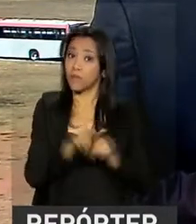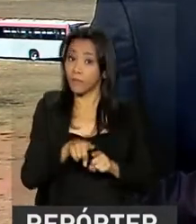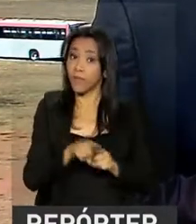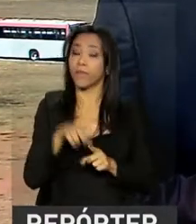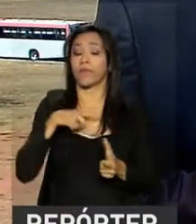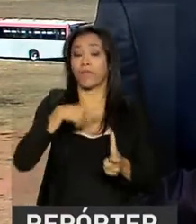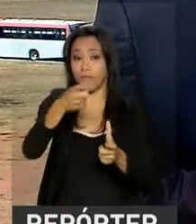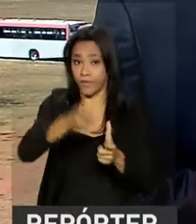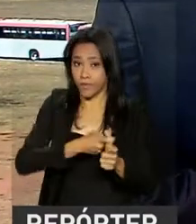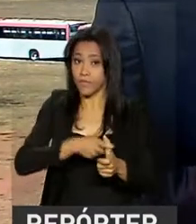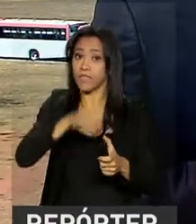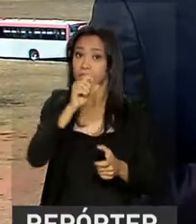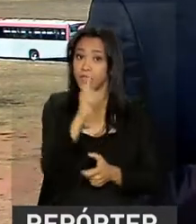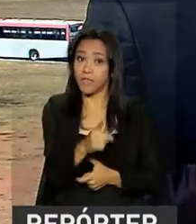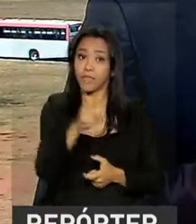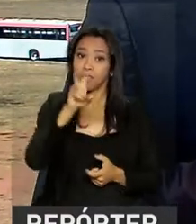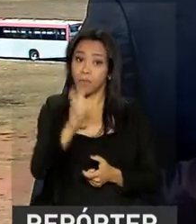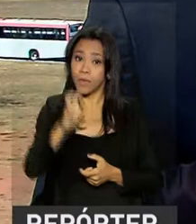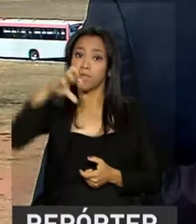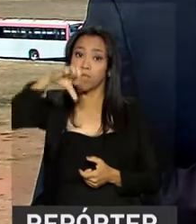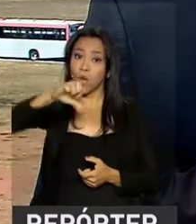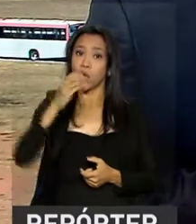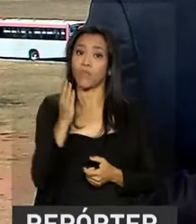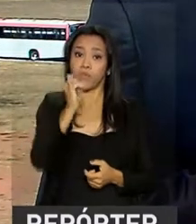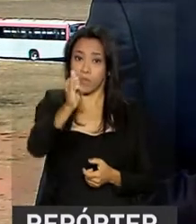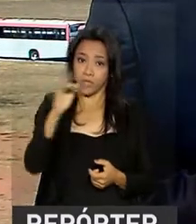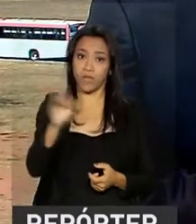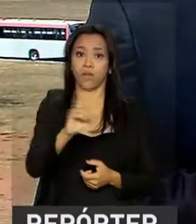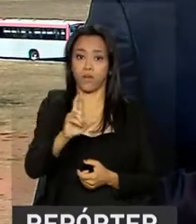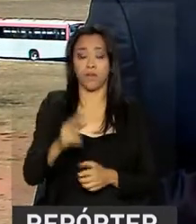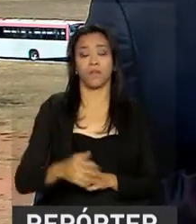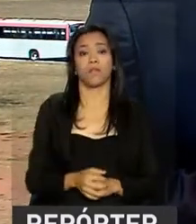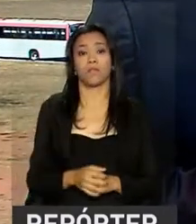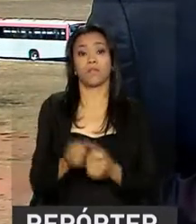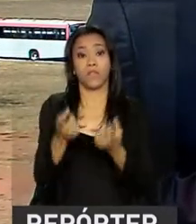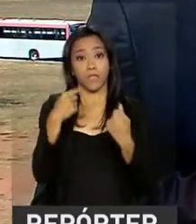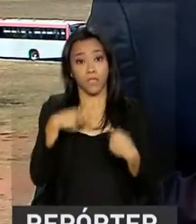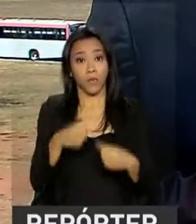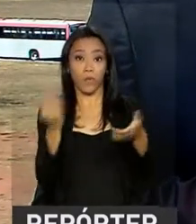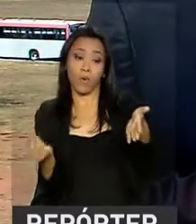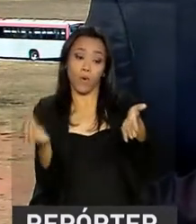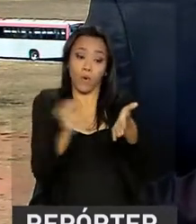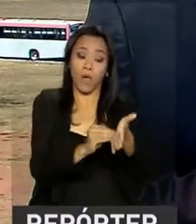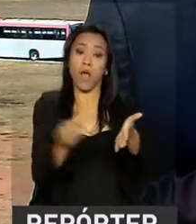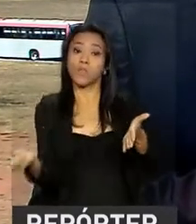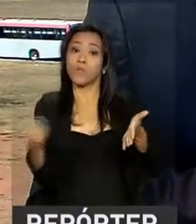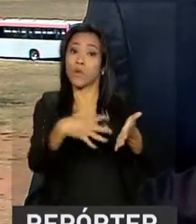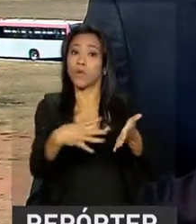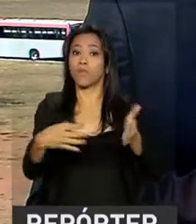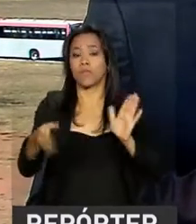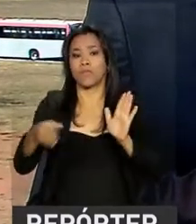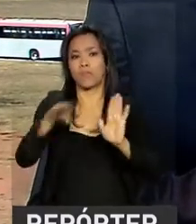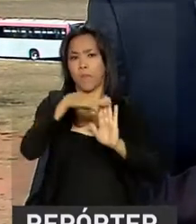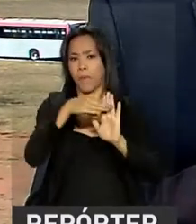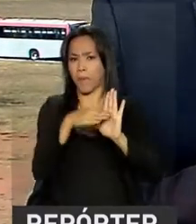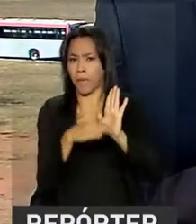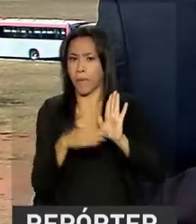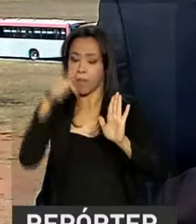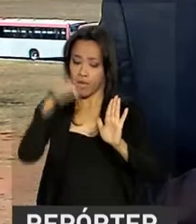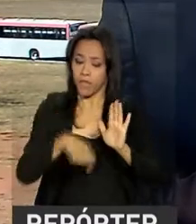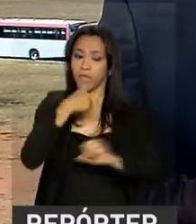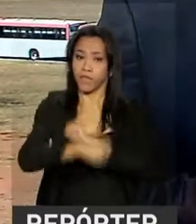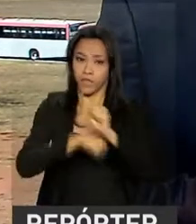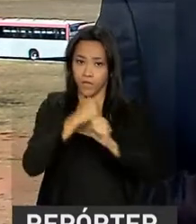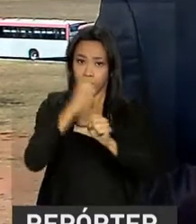próximo dos 159 bilhões de reais a fixação das novas metas para este e para o próximo